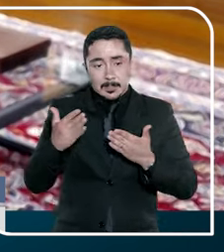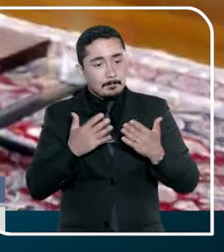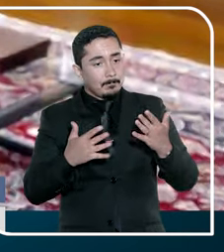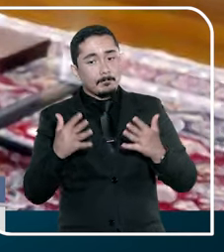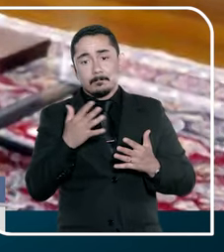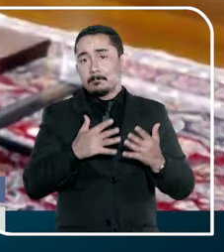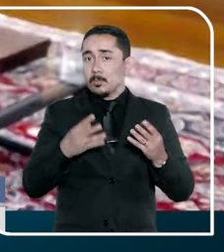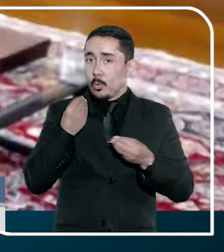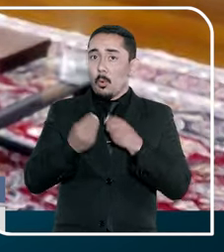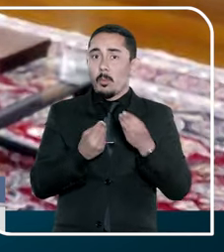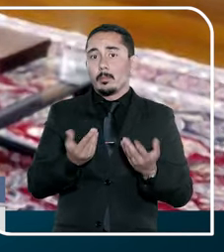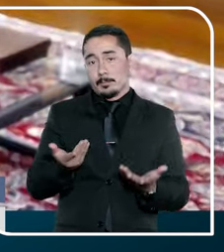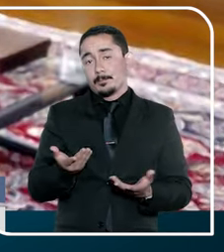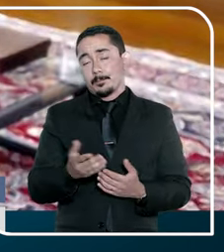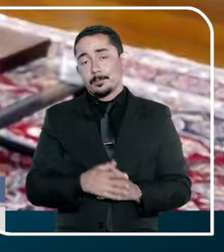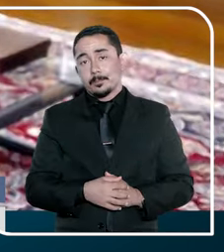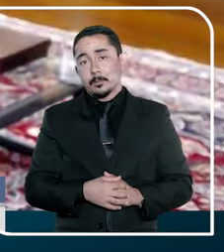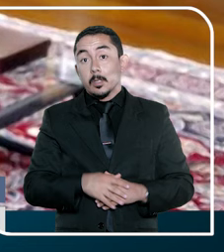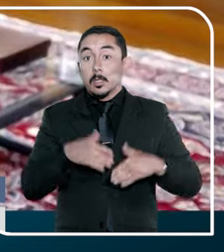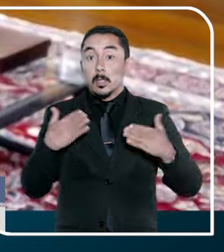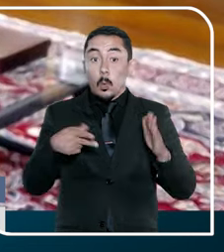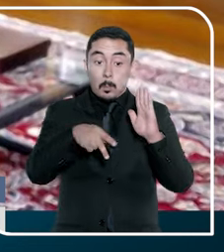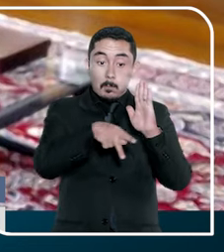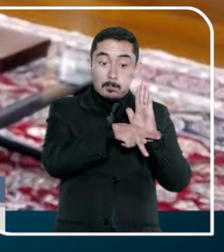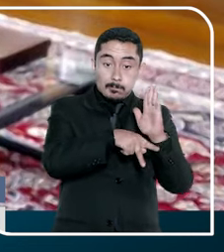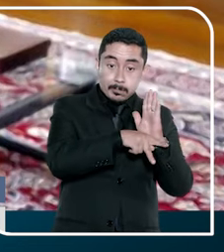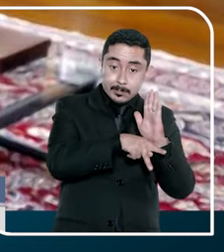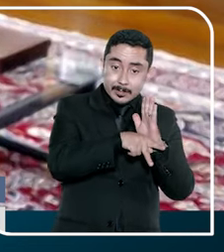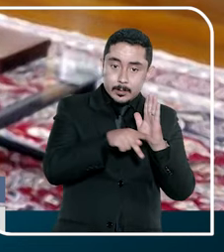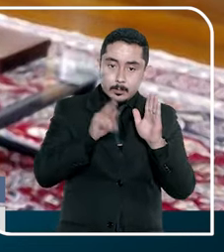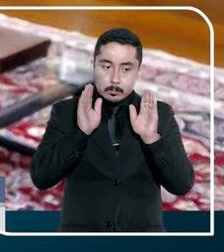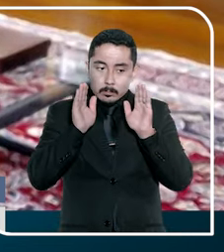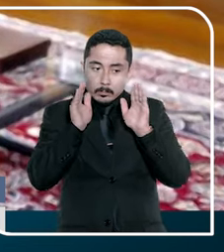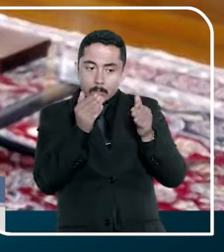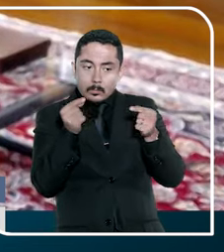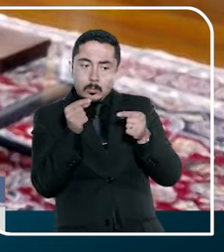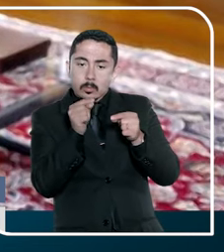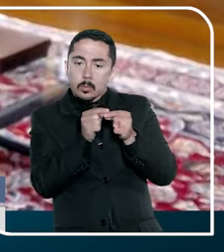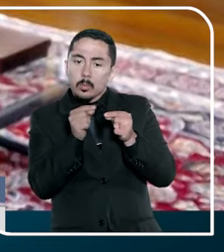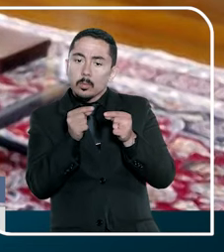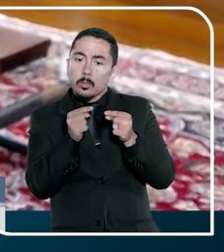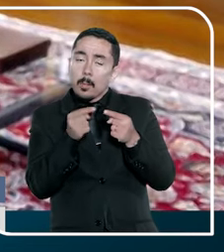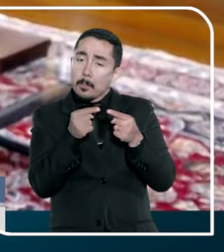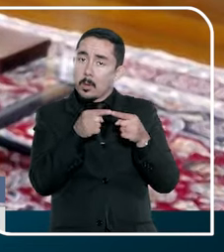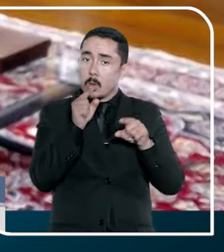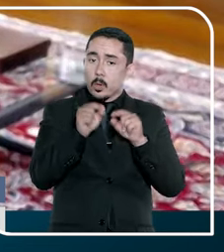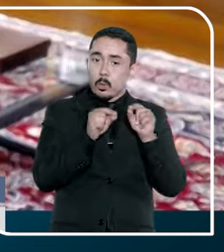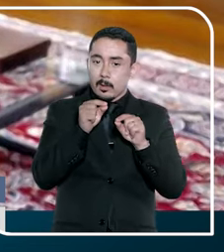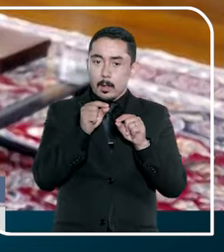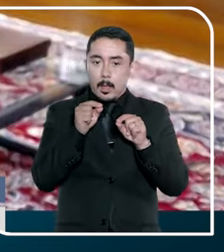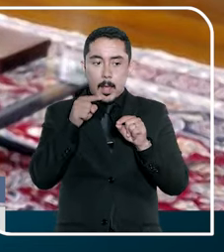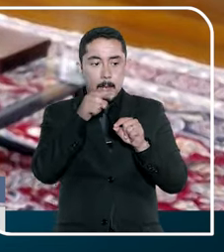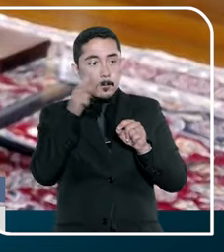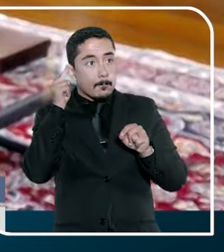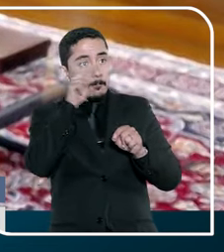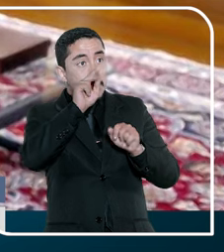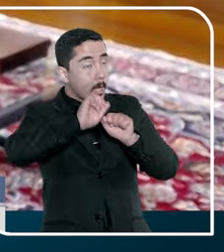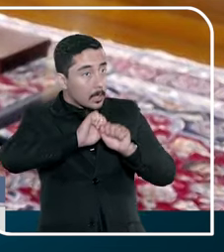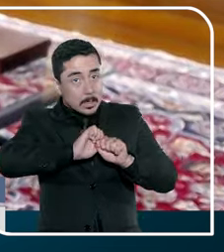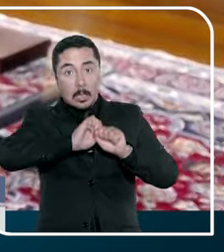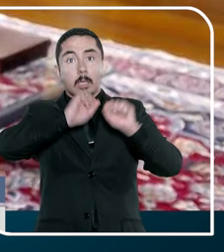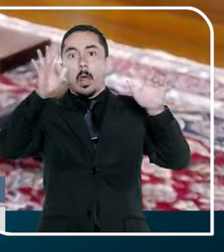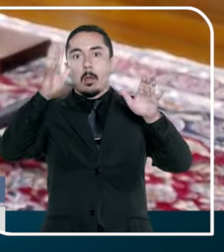ele princíp bagatelar ele ele é acolhido quando evidentemente aos olhos de qualquer pessoa